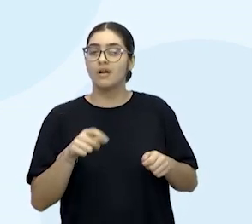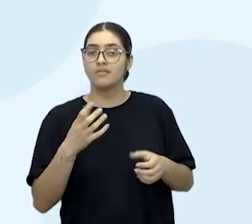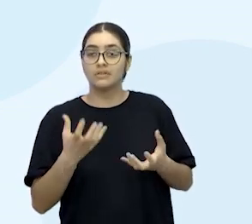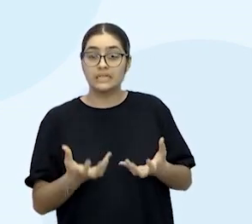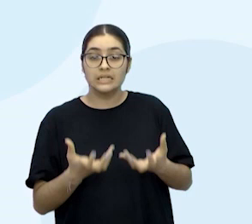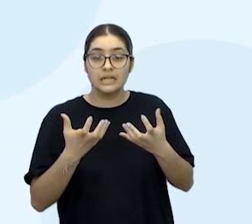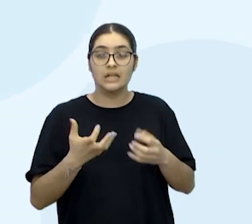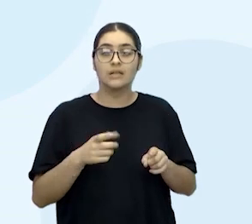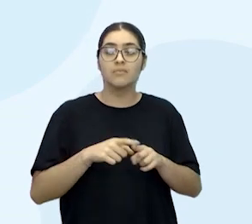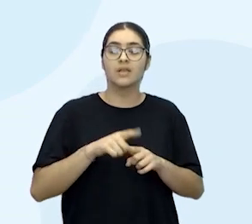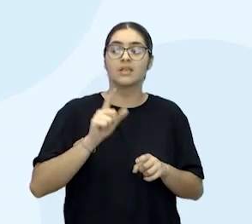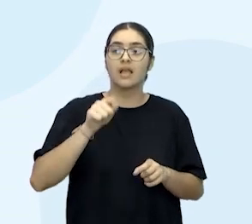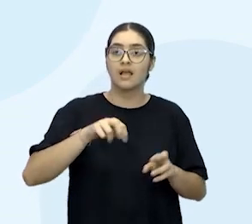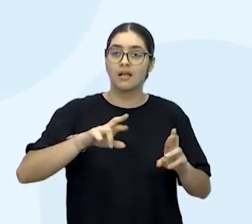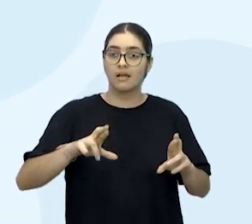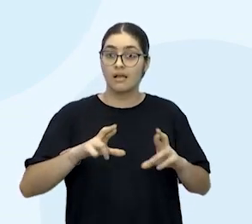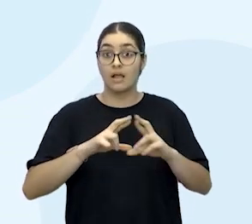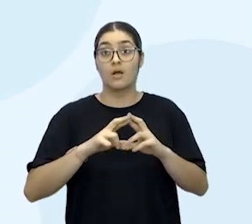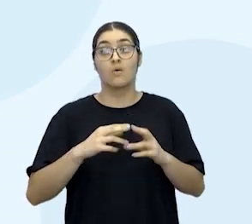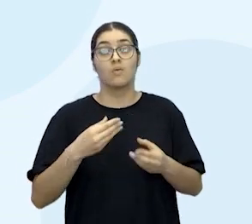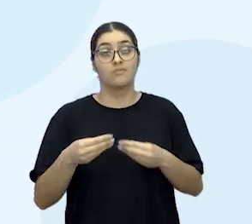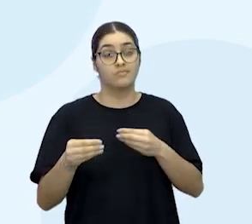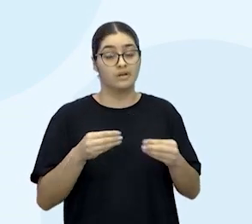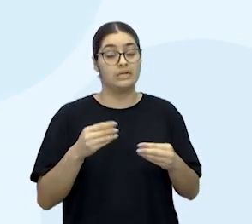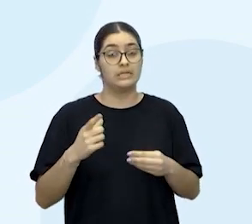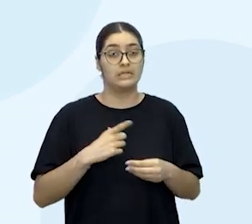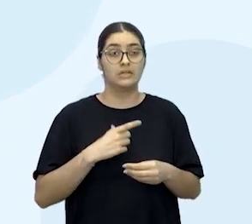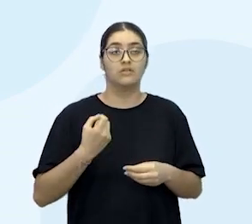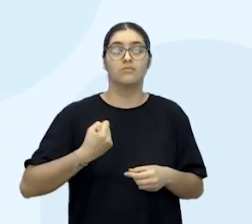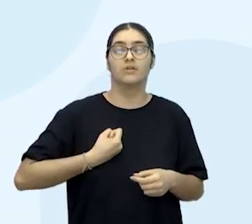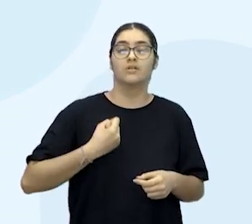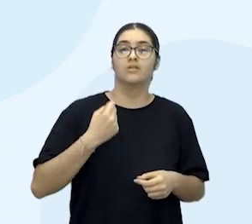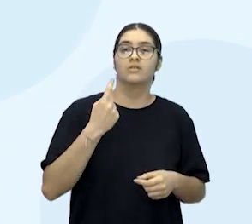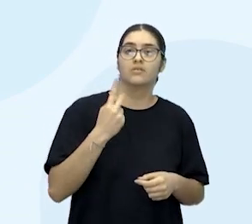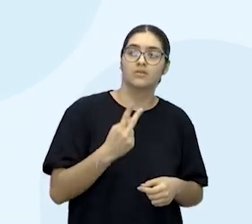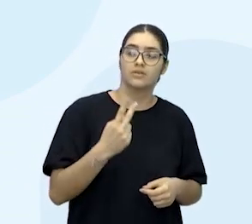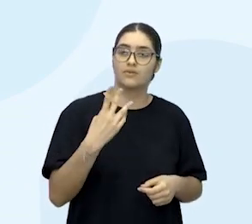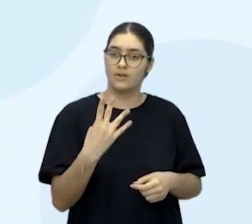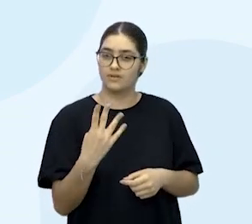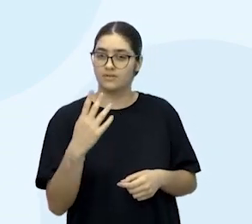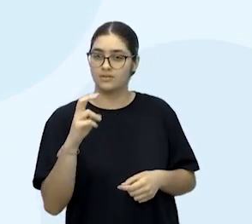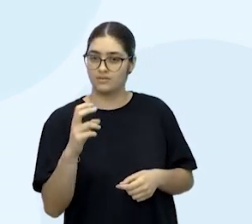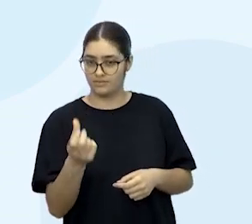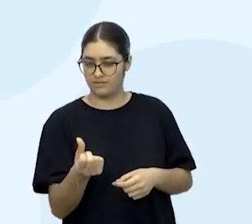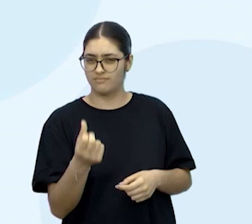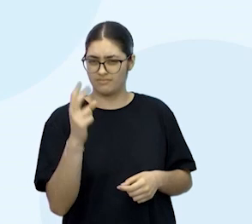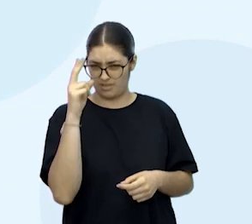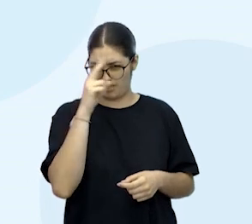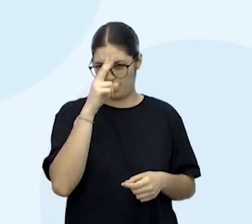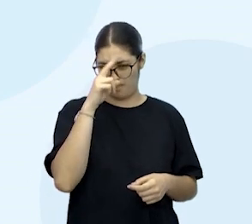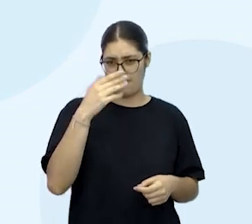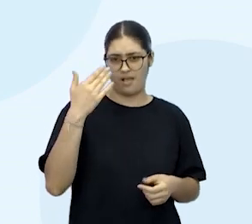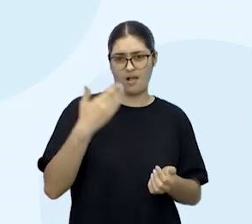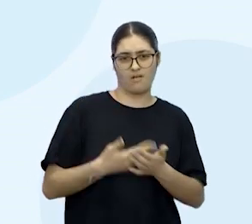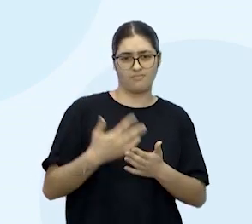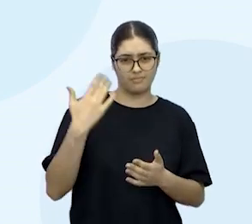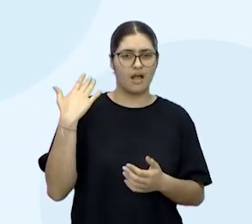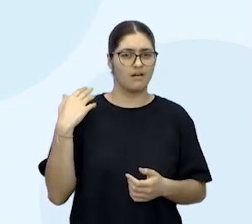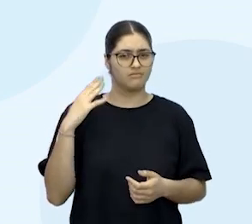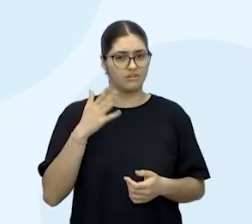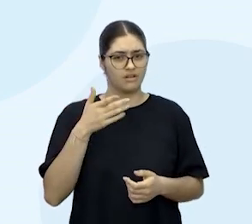podem ser reciclados. Lembra daqueles números 2, 4 e 5 que a gente viu nas outras aulas, né?